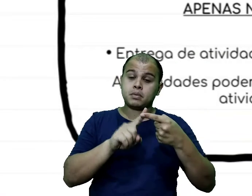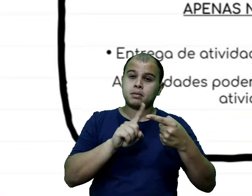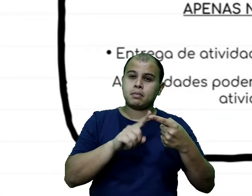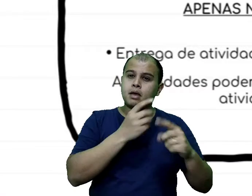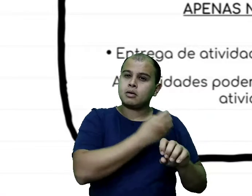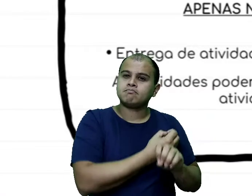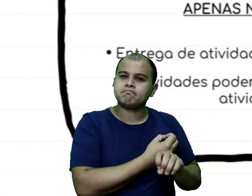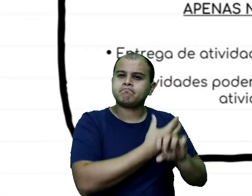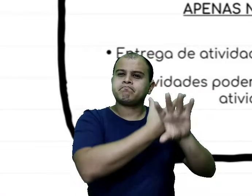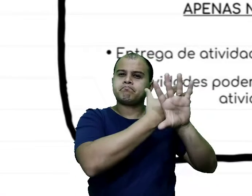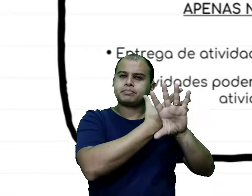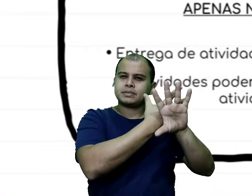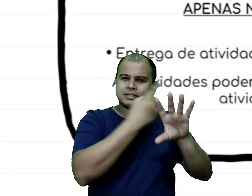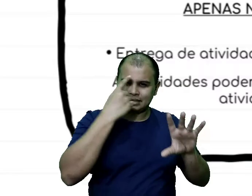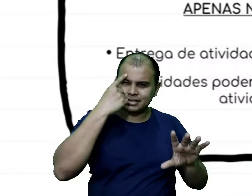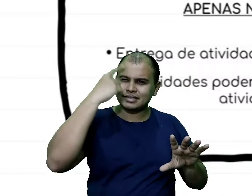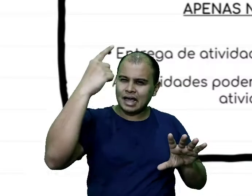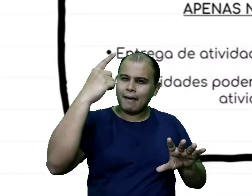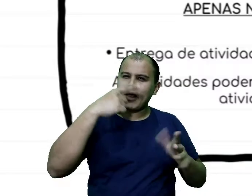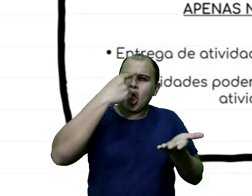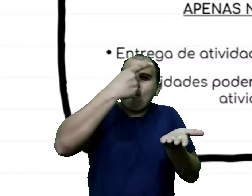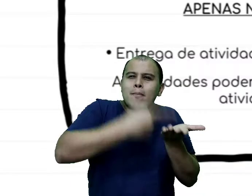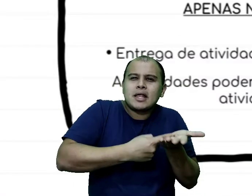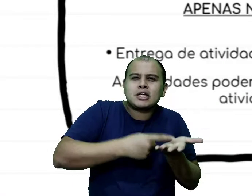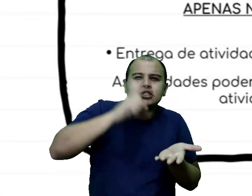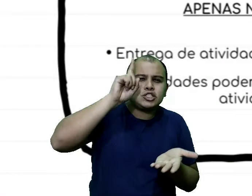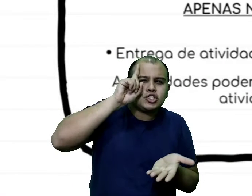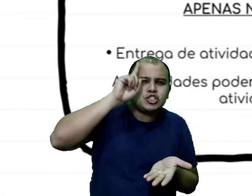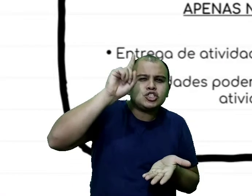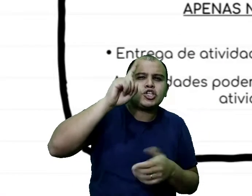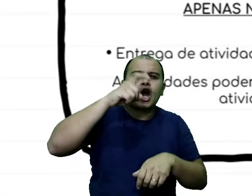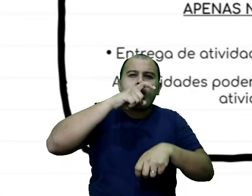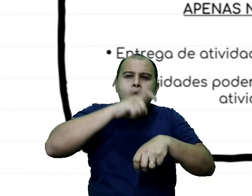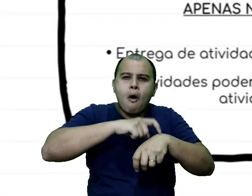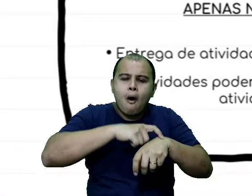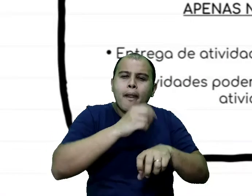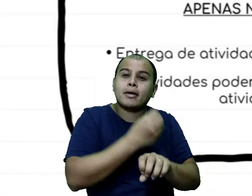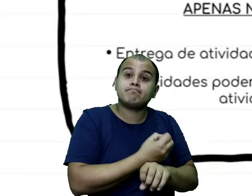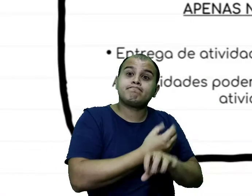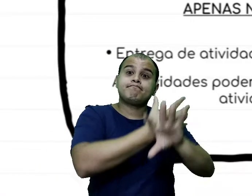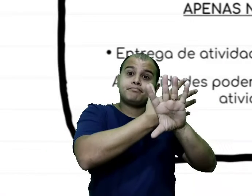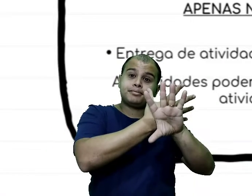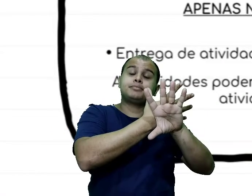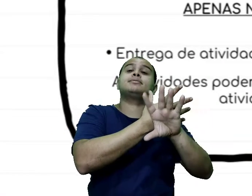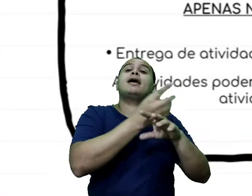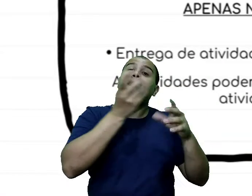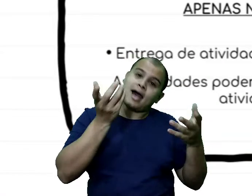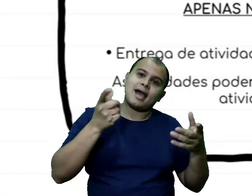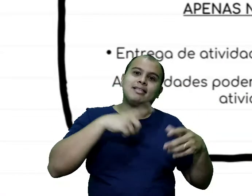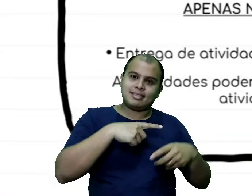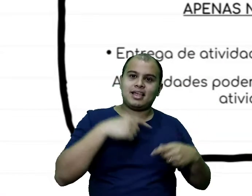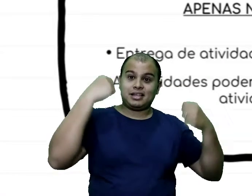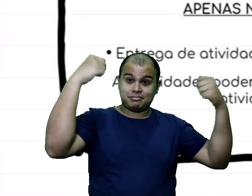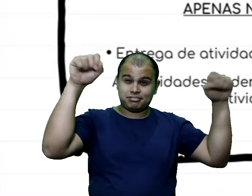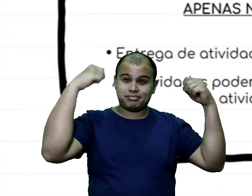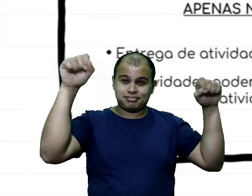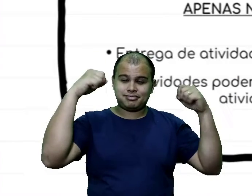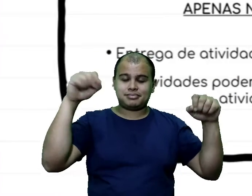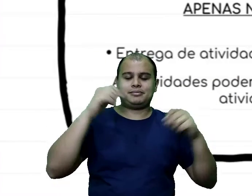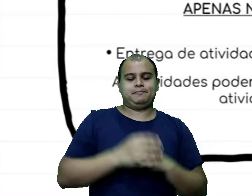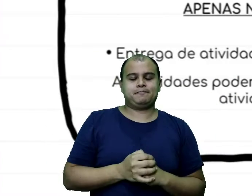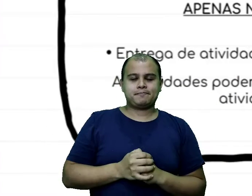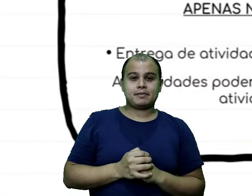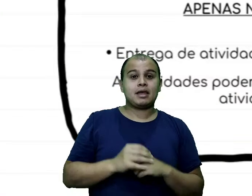que a gente tem uma aula online com as crianças, que nós agendamos um horário e quem pode no dia entra para a gente